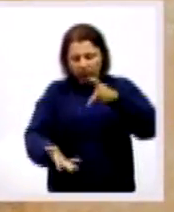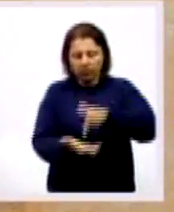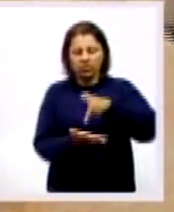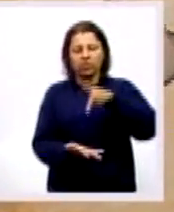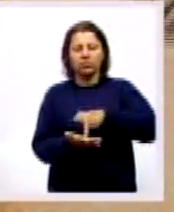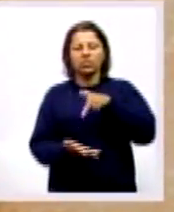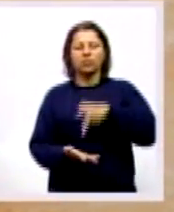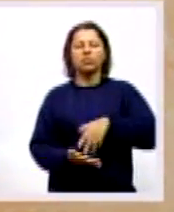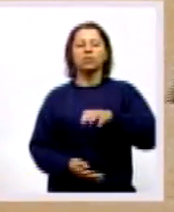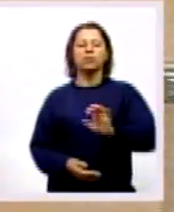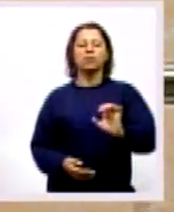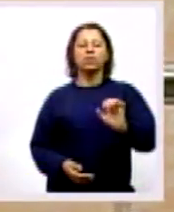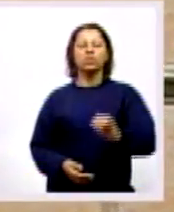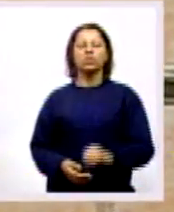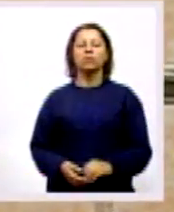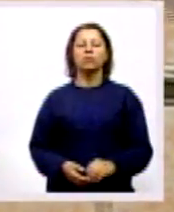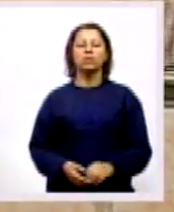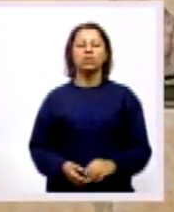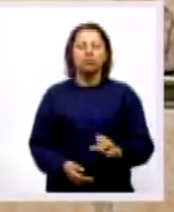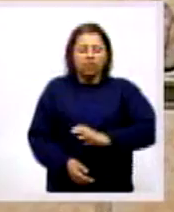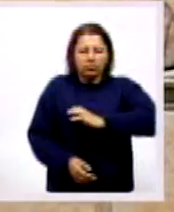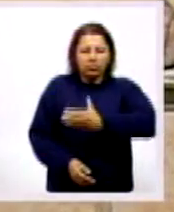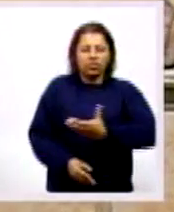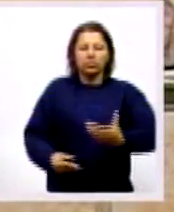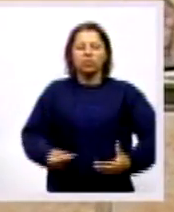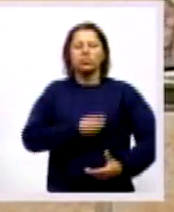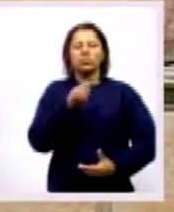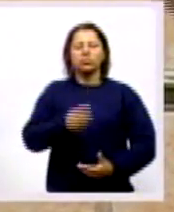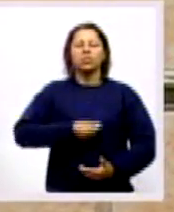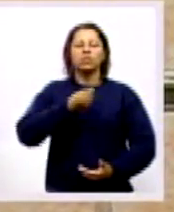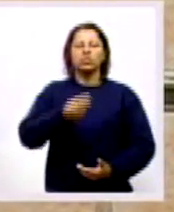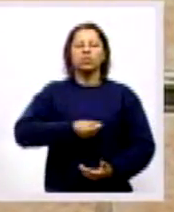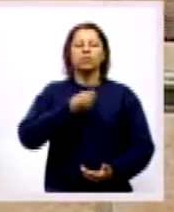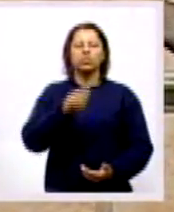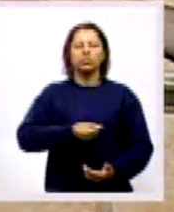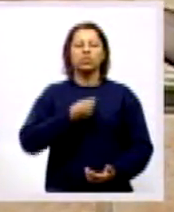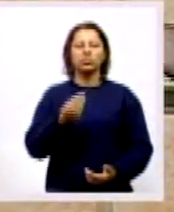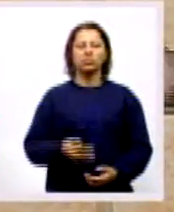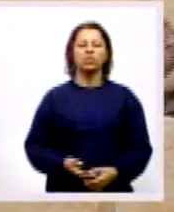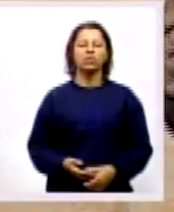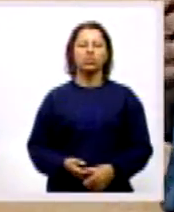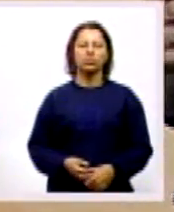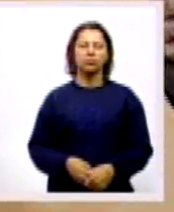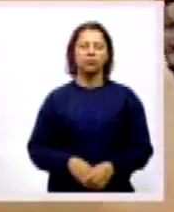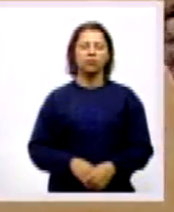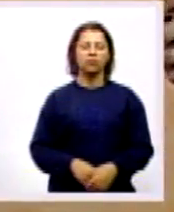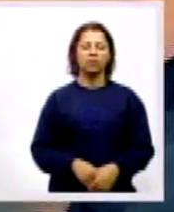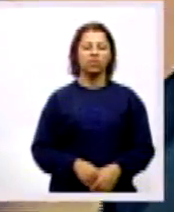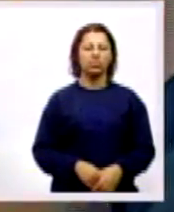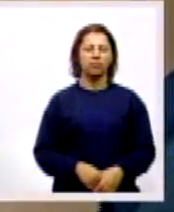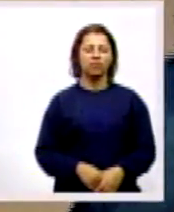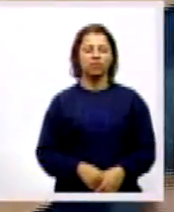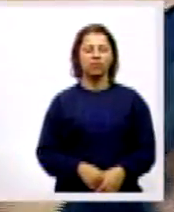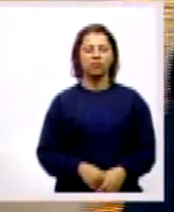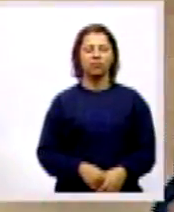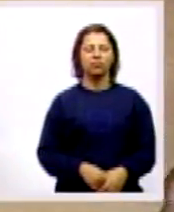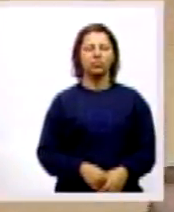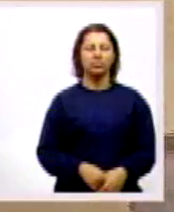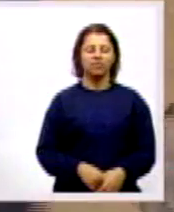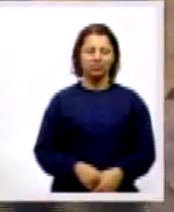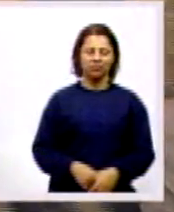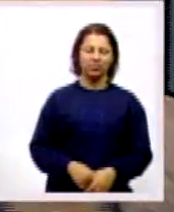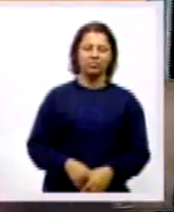bonita, ó, repete isso, o elan vital. Elan vital, vamos ficar filosófico hoje, vamos. O elan